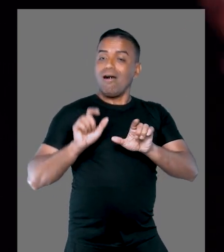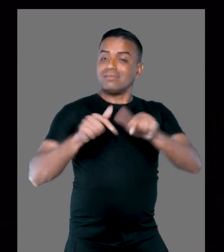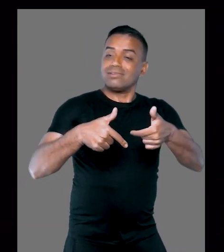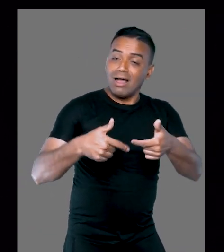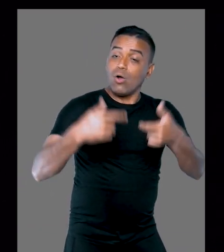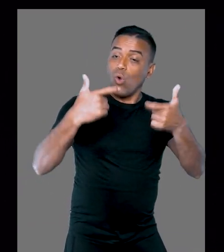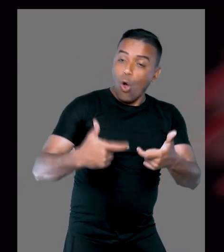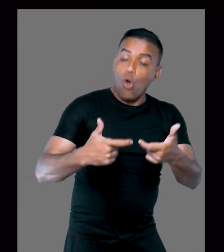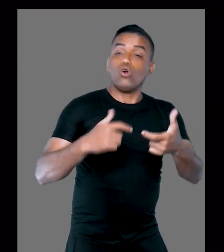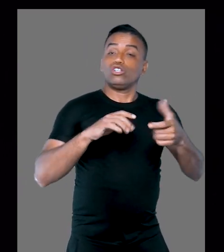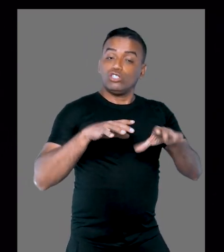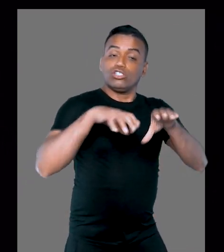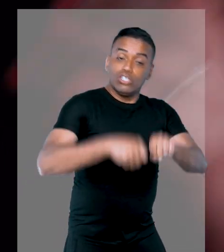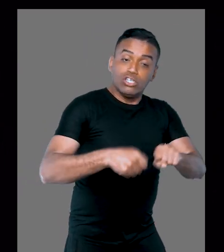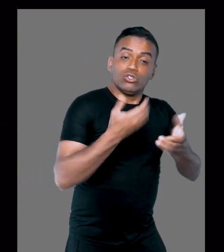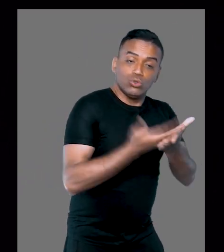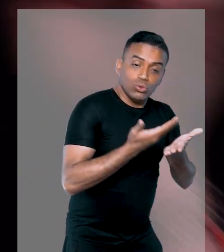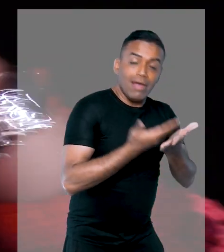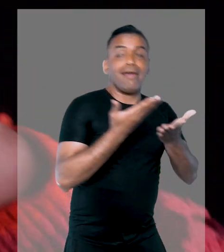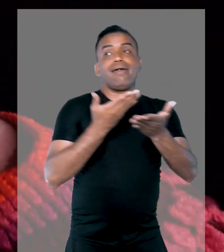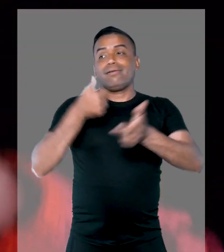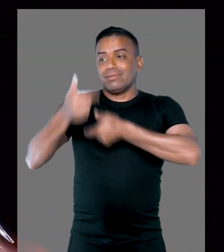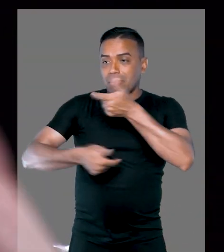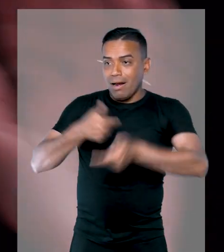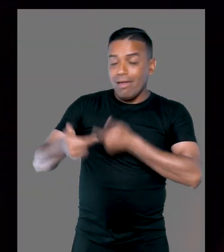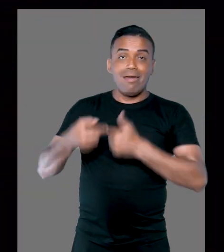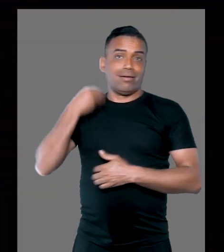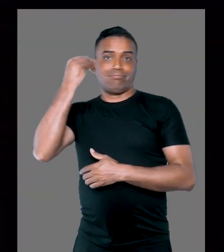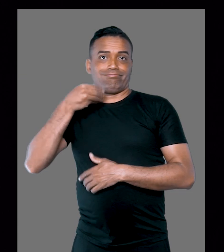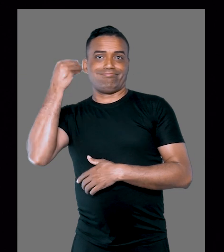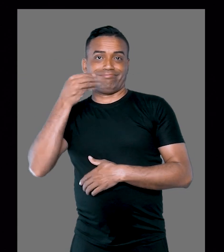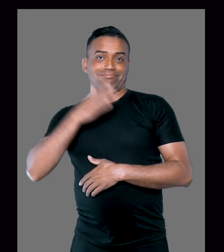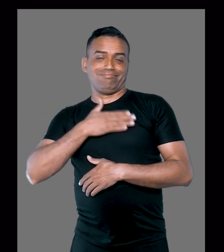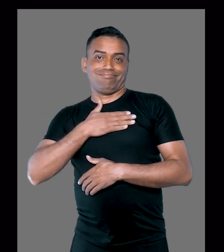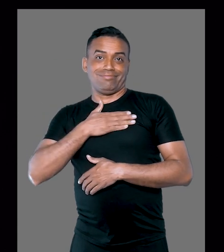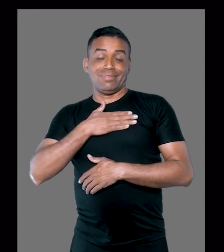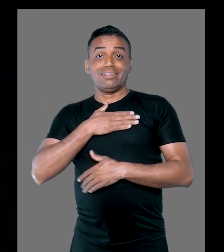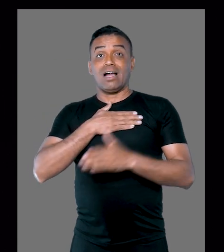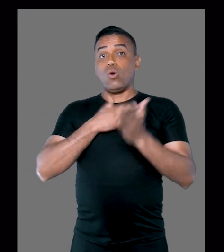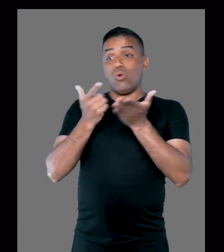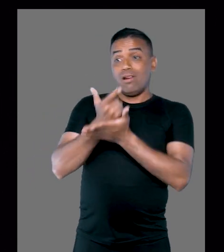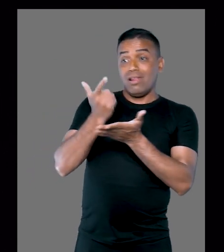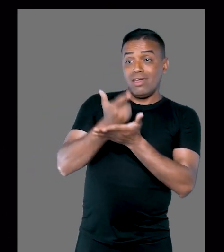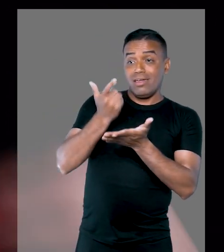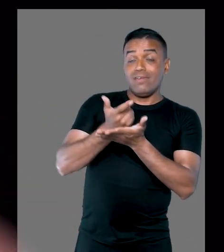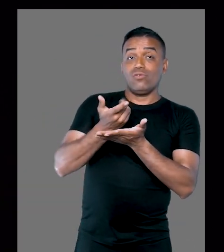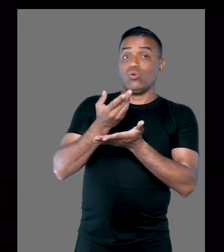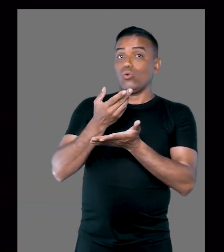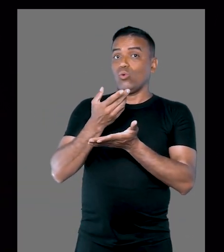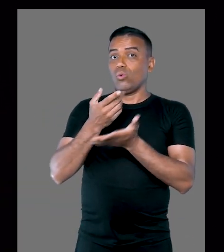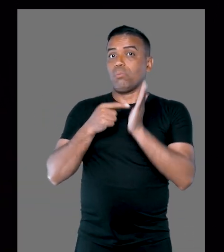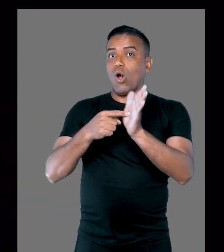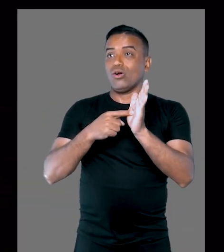eu estudei, onde eu trabalhei, o que eu passei. E o livro conta quem eu sou pela minha